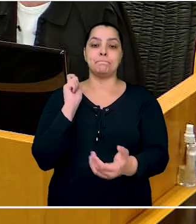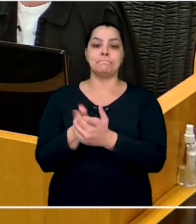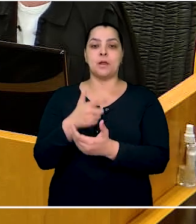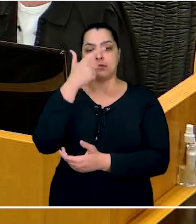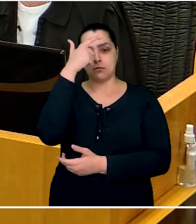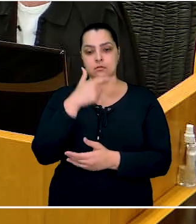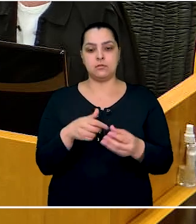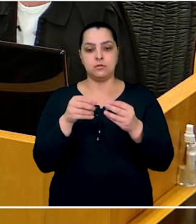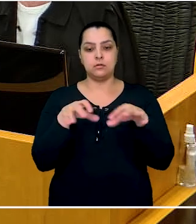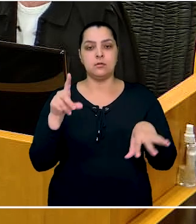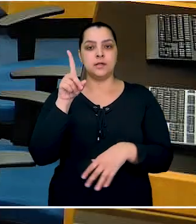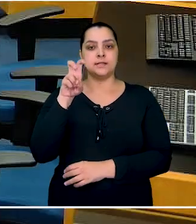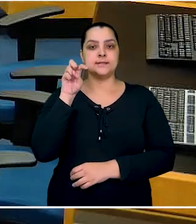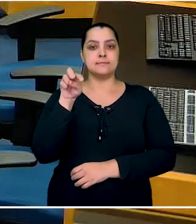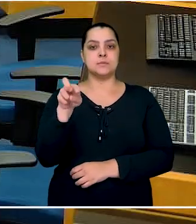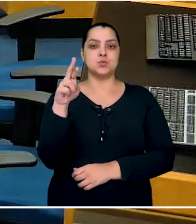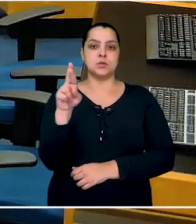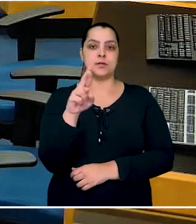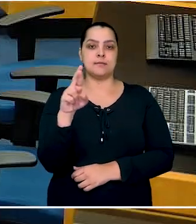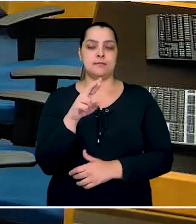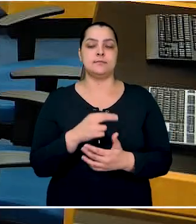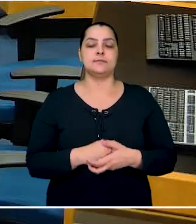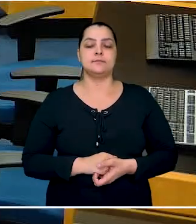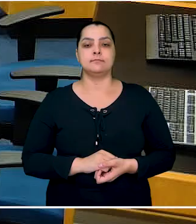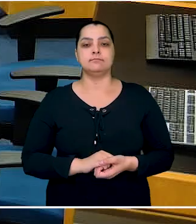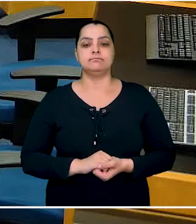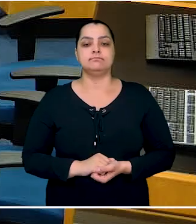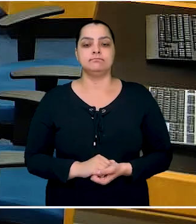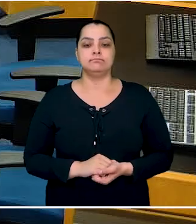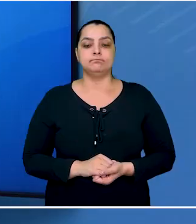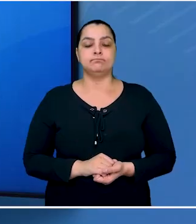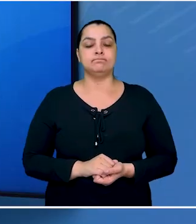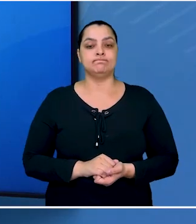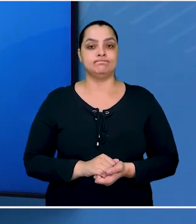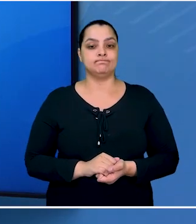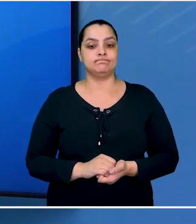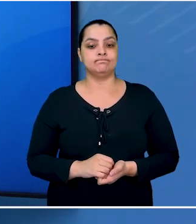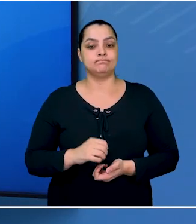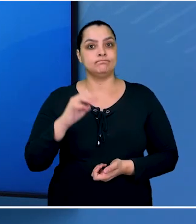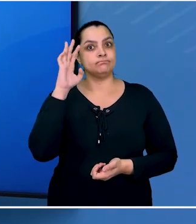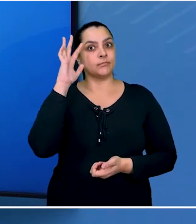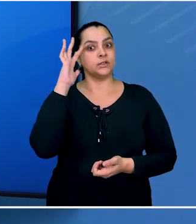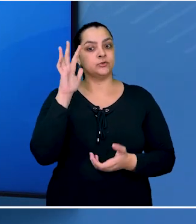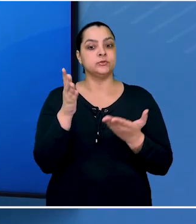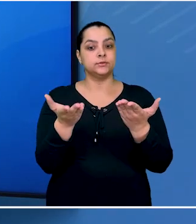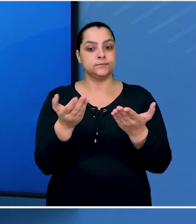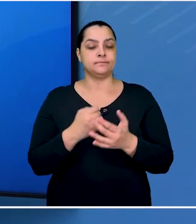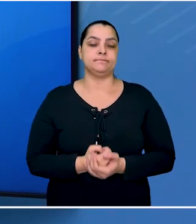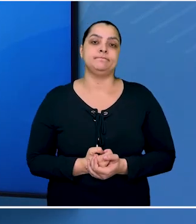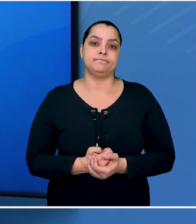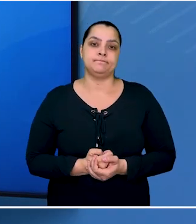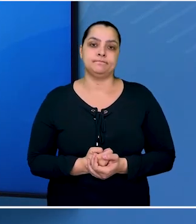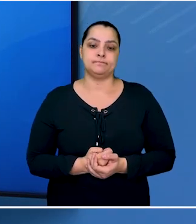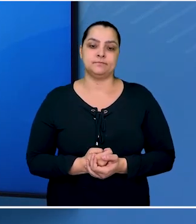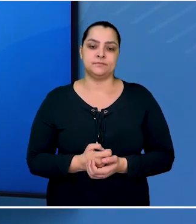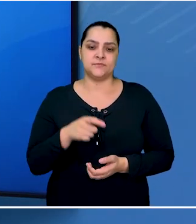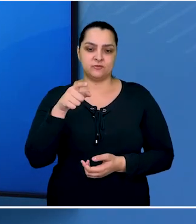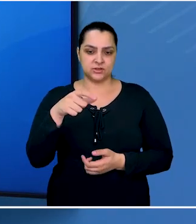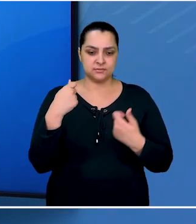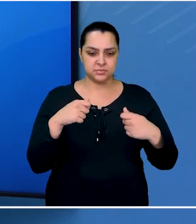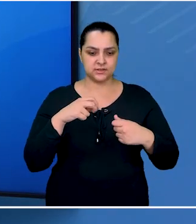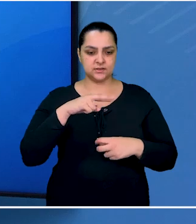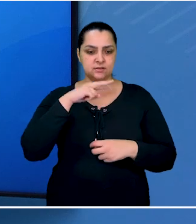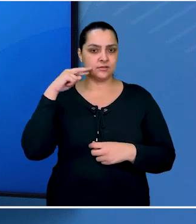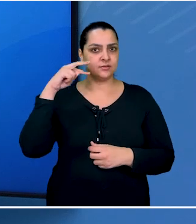pagar indenização de R$15 mil por danos morais. Imagina só essa situação, ter de circular em